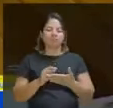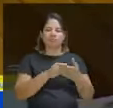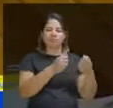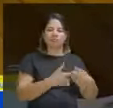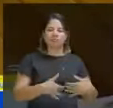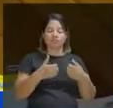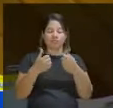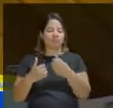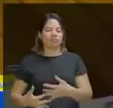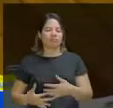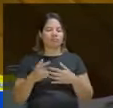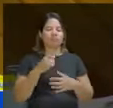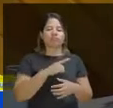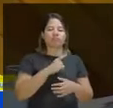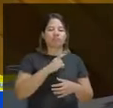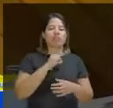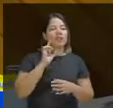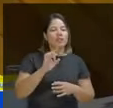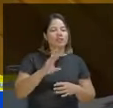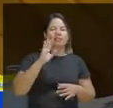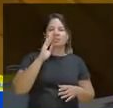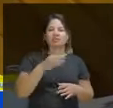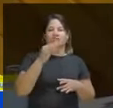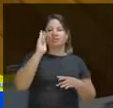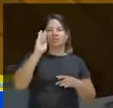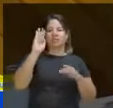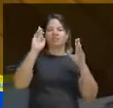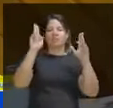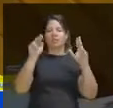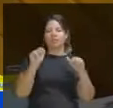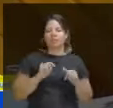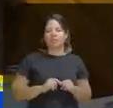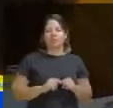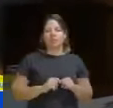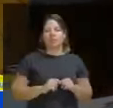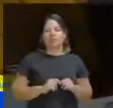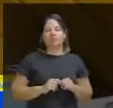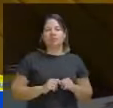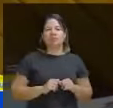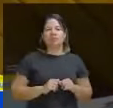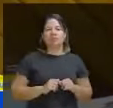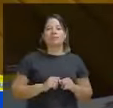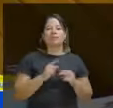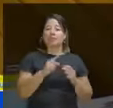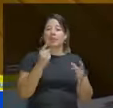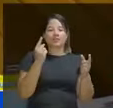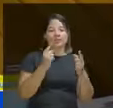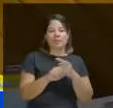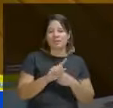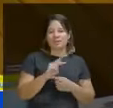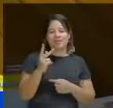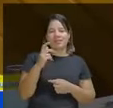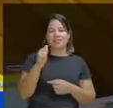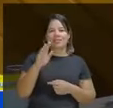revelam integralmente atinentes ao mérito da demanda e incabíveis na via estreita de habeas corpus. Então,